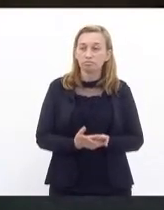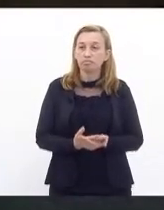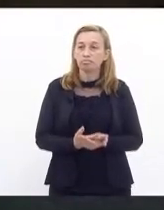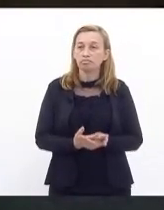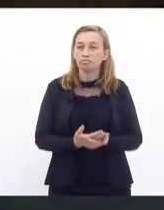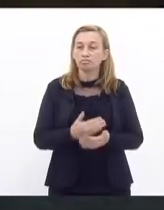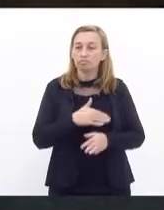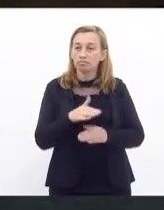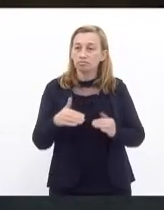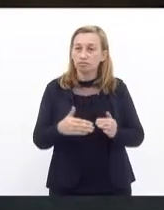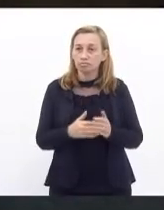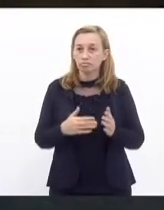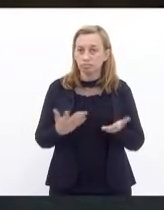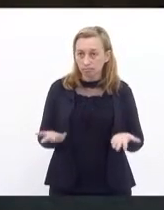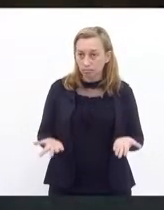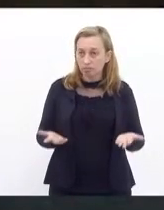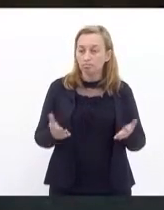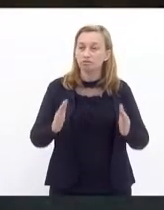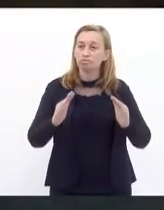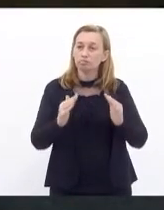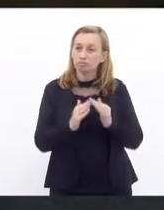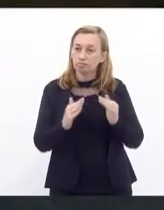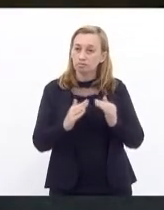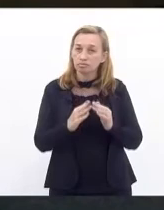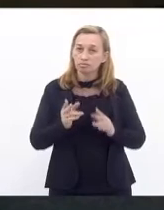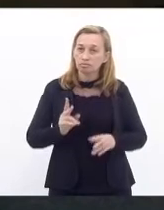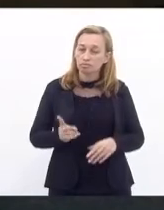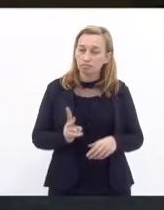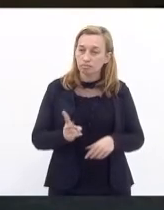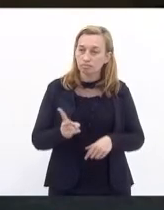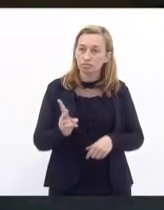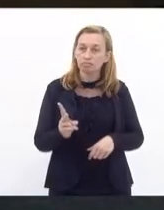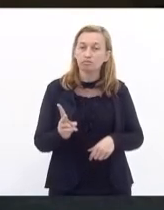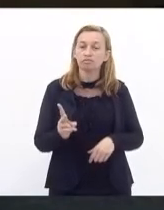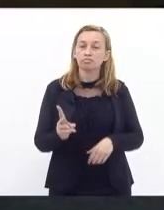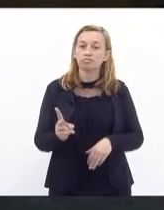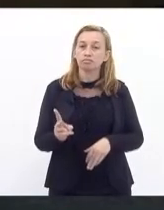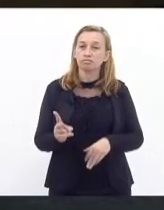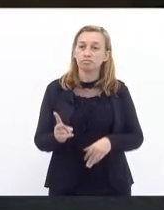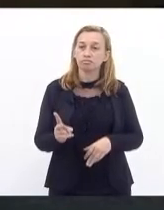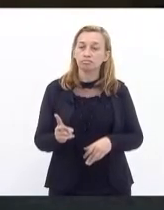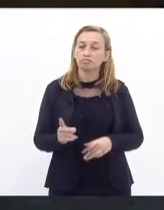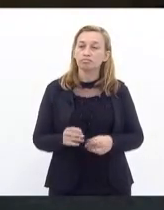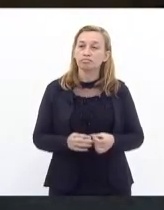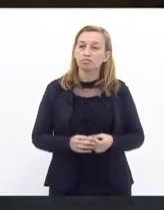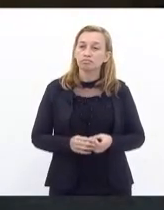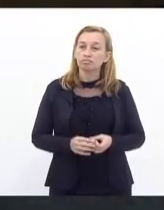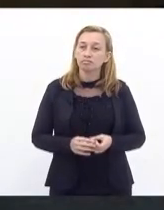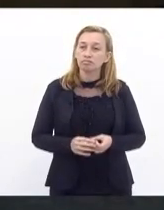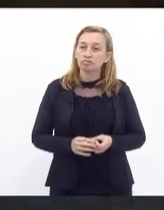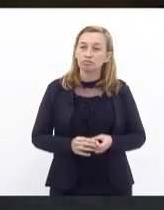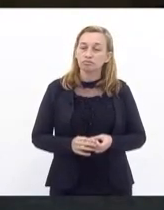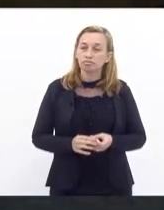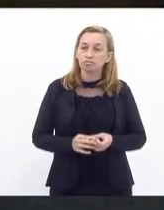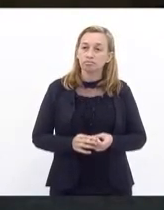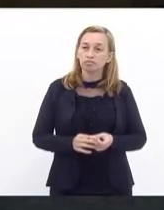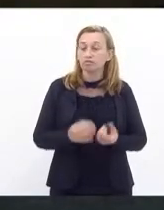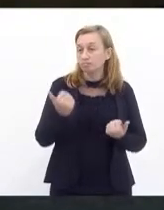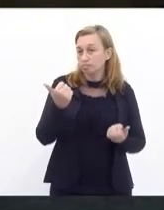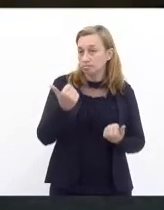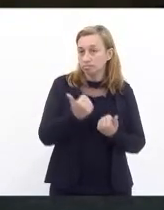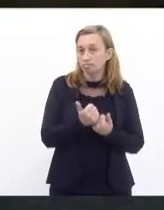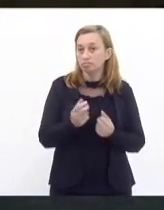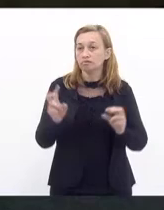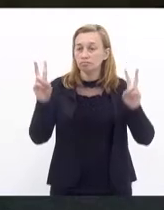casa. Essa casa se manifestou em tempo total, de forma integral, o apoio à questão